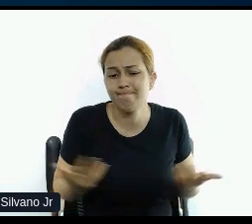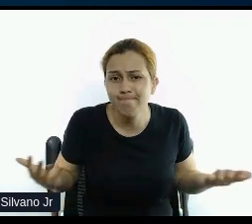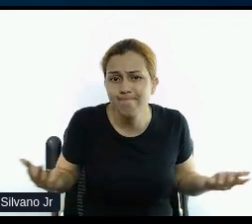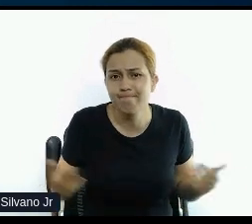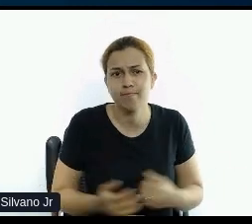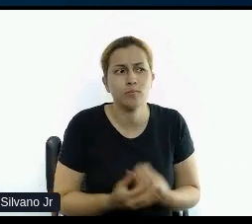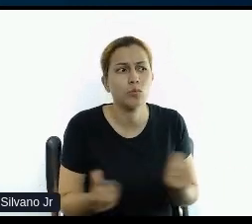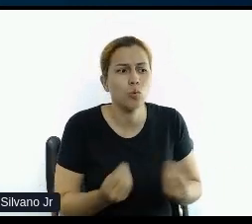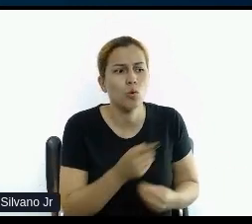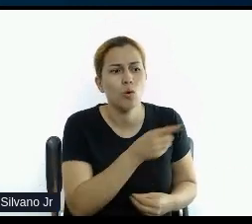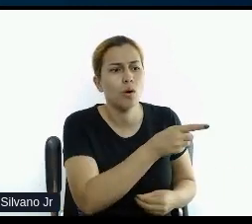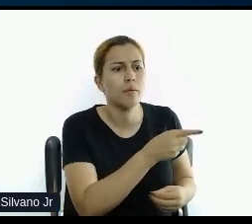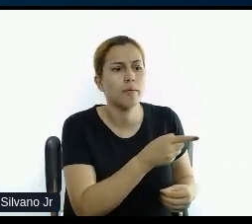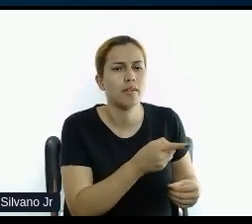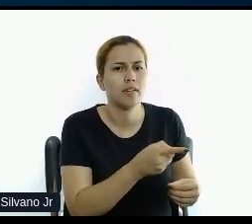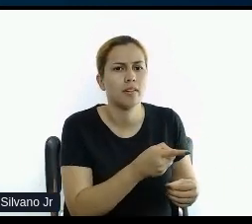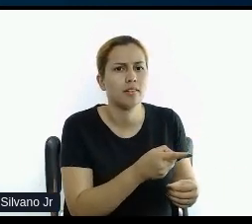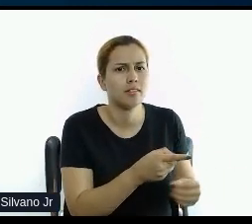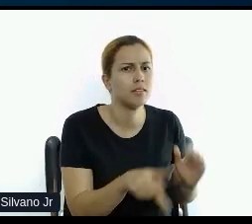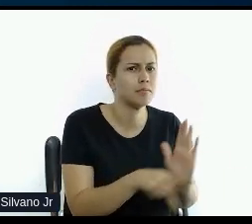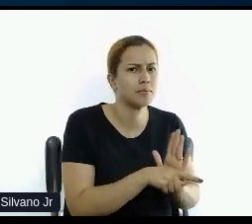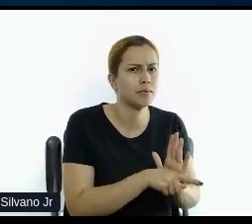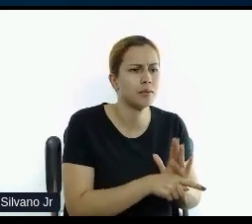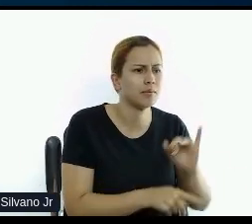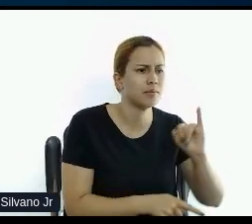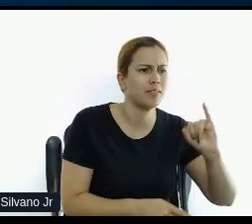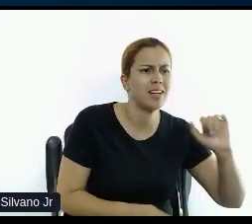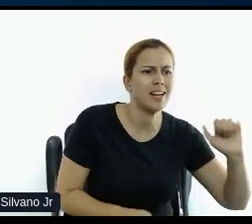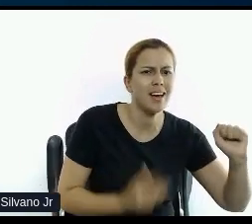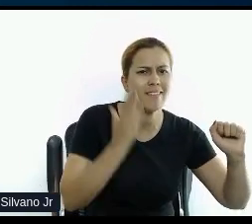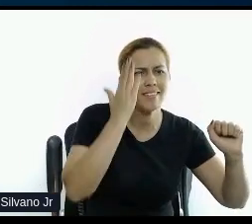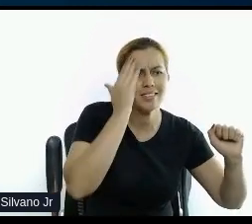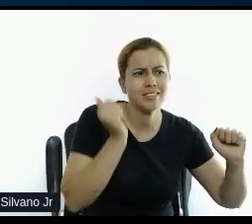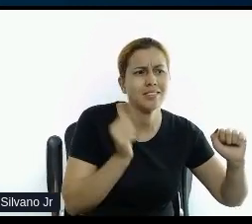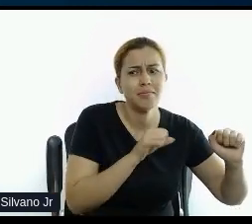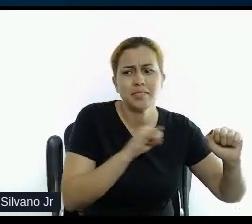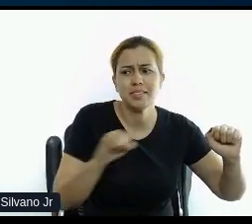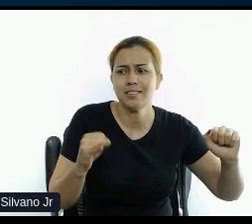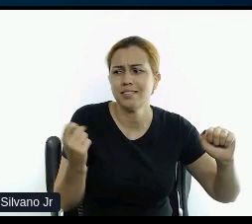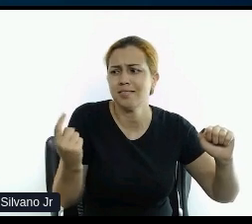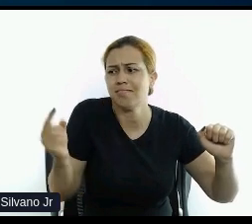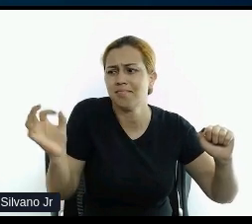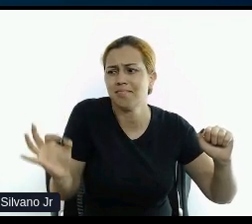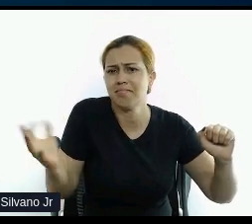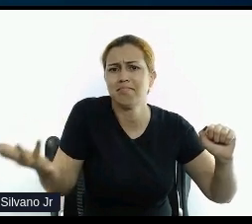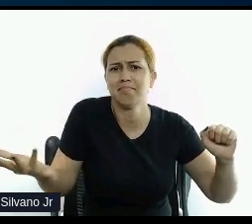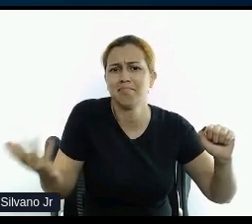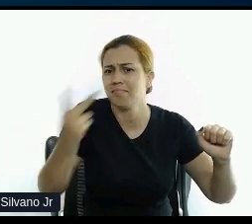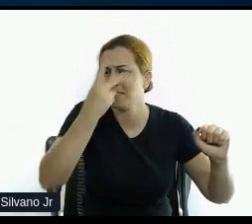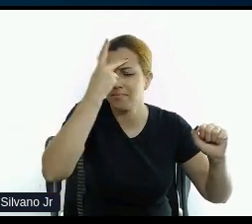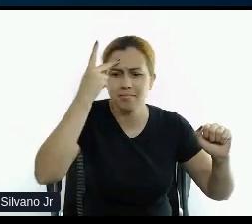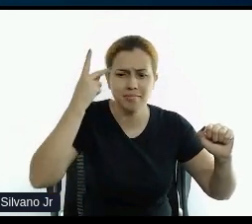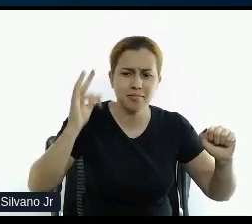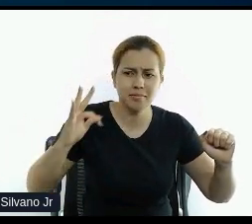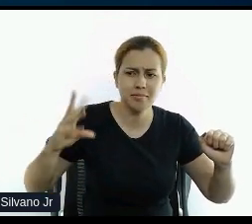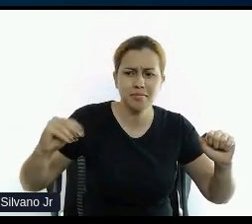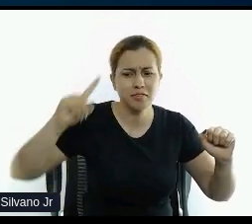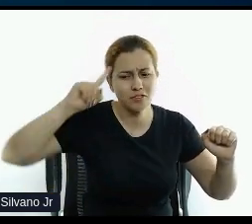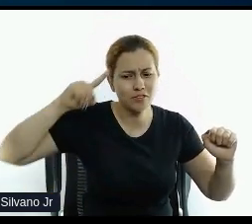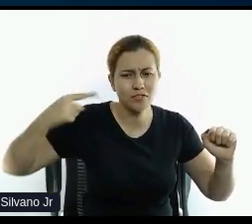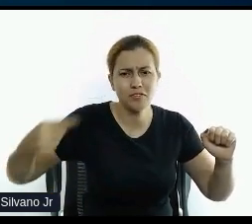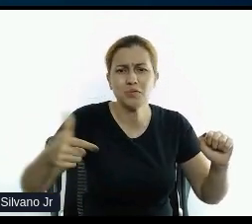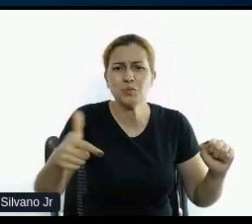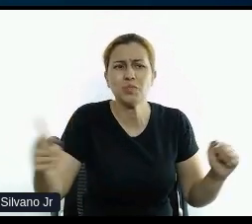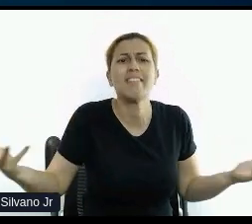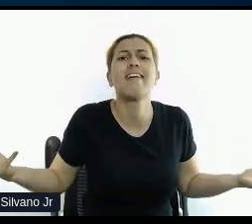ele vai entender boas práticas de inclusão se as pessoas não reproduzem isso no dia a dia? Então, a gente está em busca